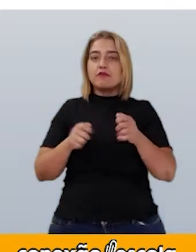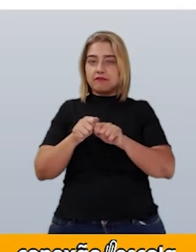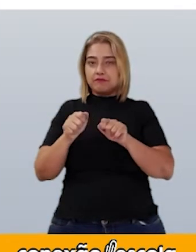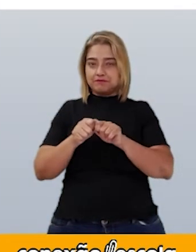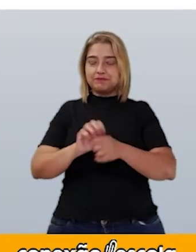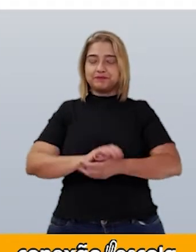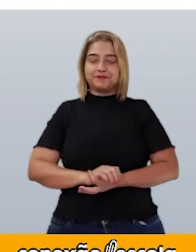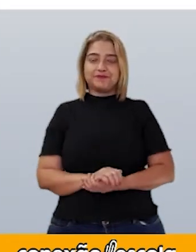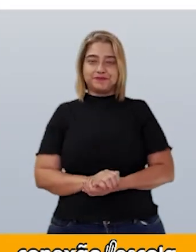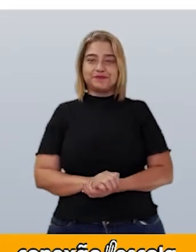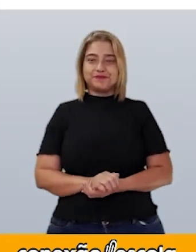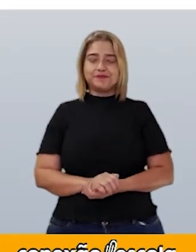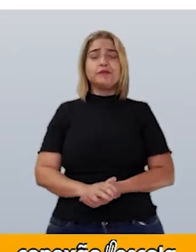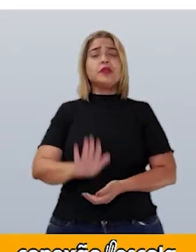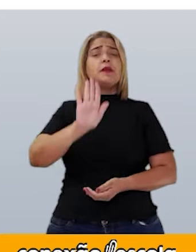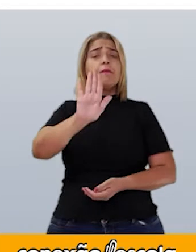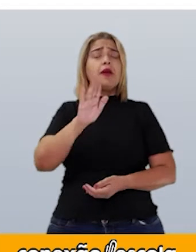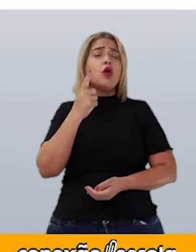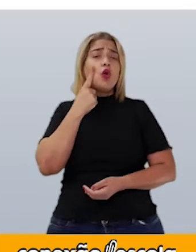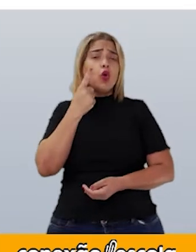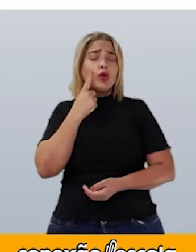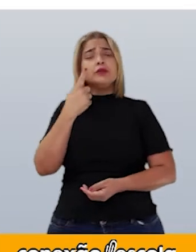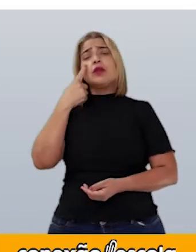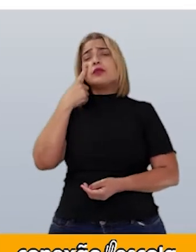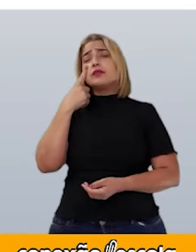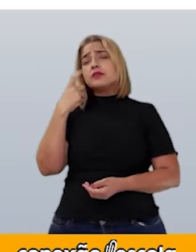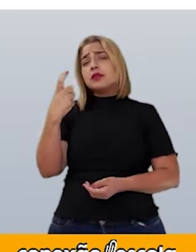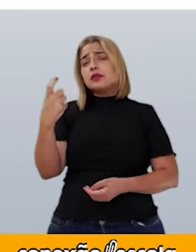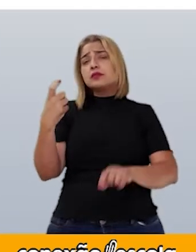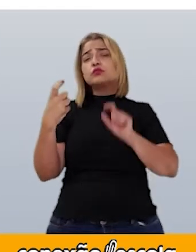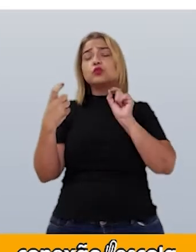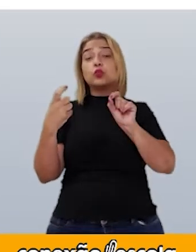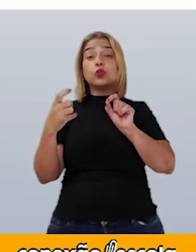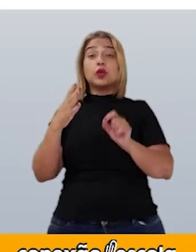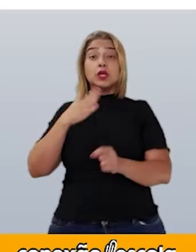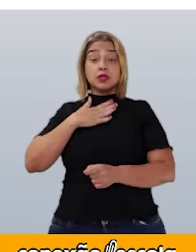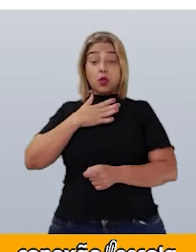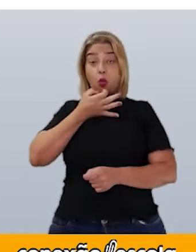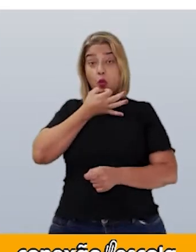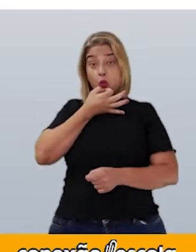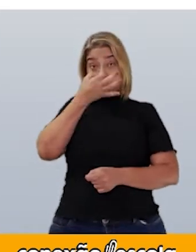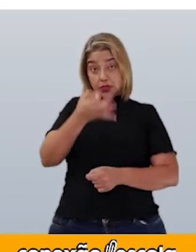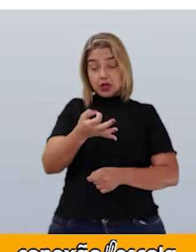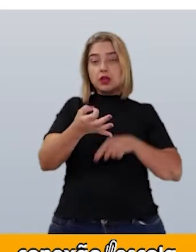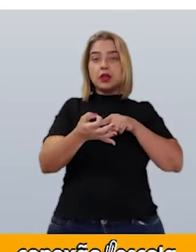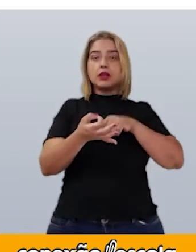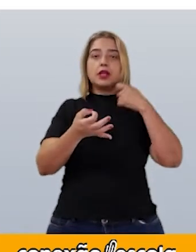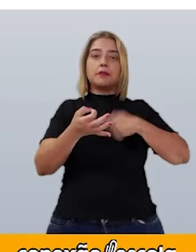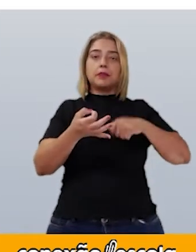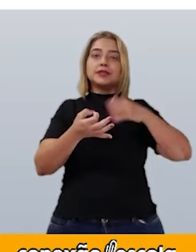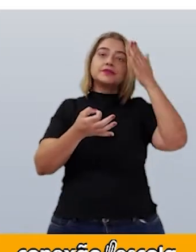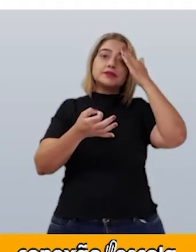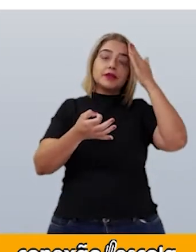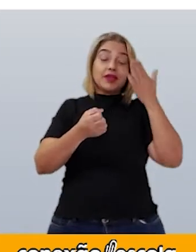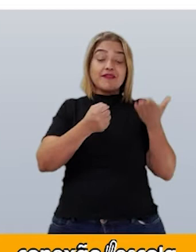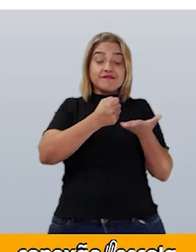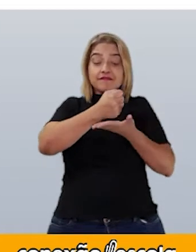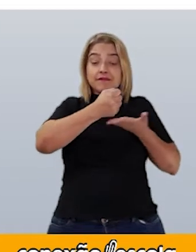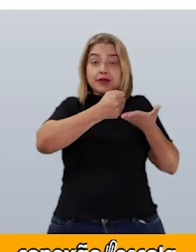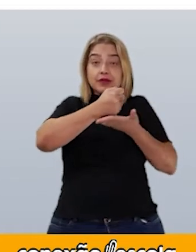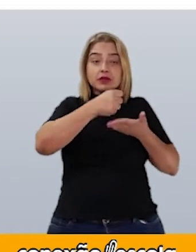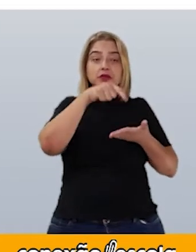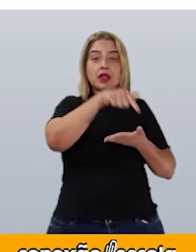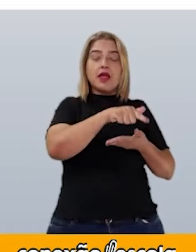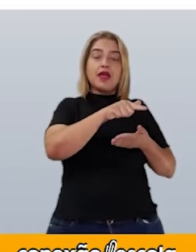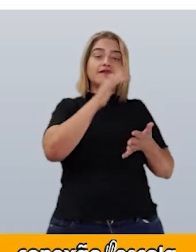só, o interessante é que nossas opiniões elas estejam baseadas em fatos.